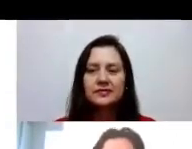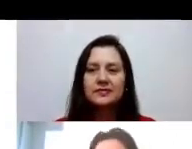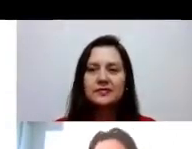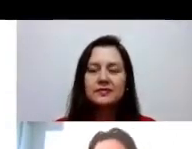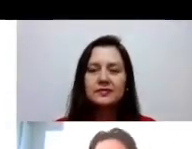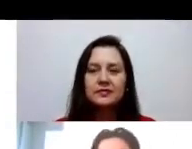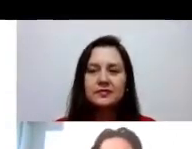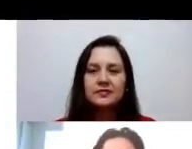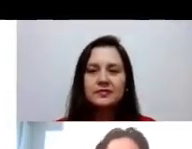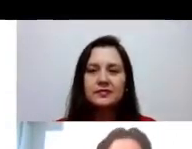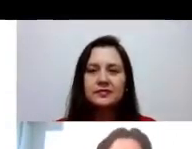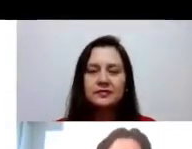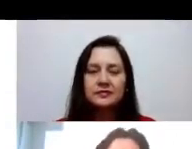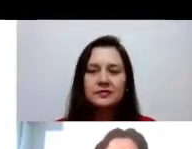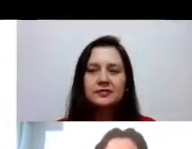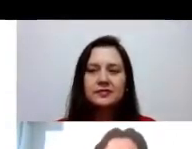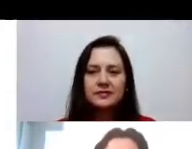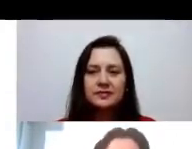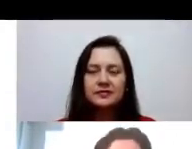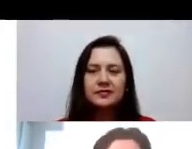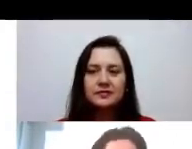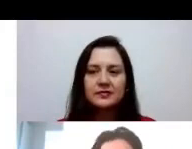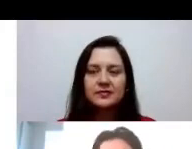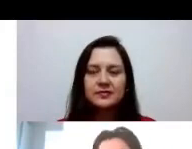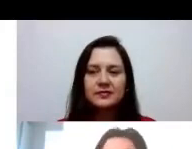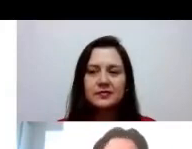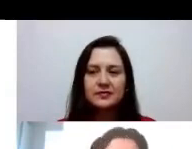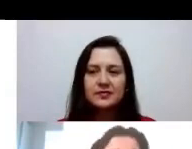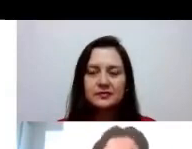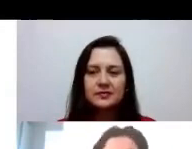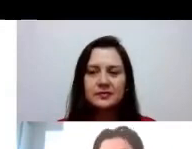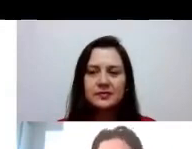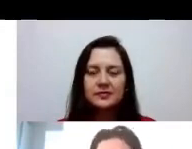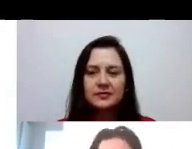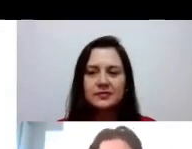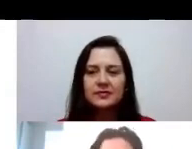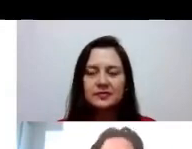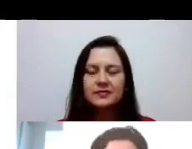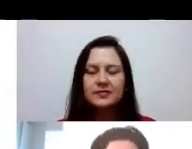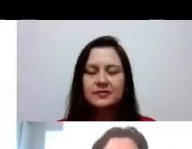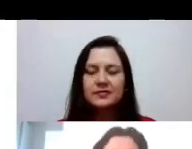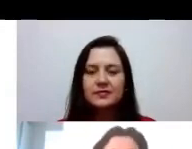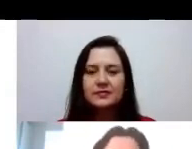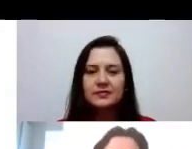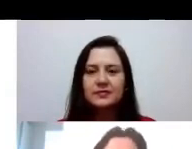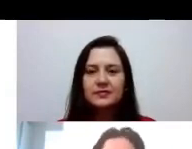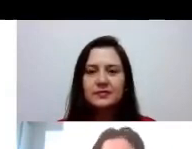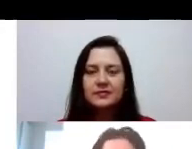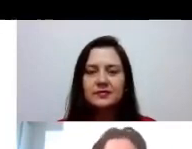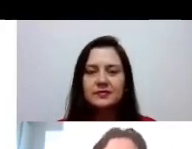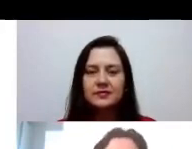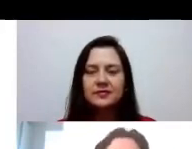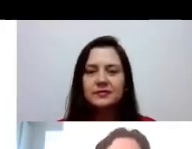para um funcionário assim, vou mandar você para a corregedoria, porque você tem que ser punido. Talvez ele nem seja punido, se ele provar que não houve